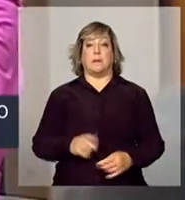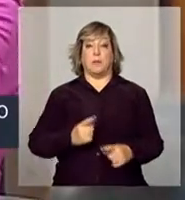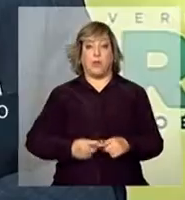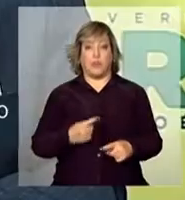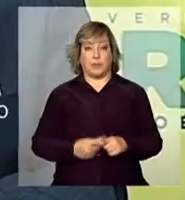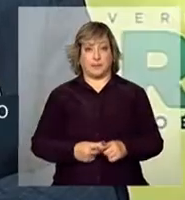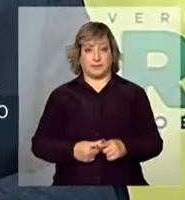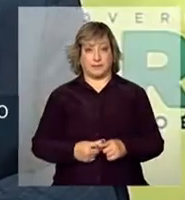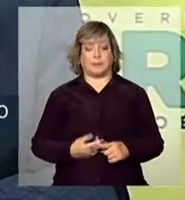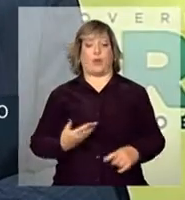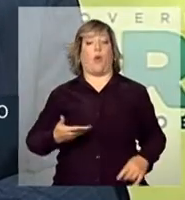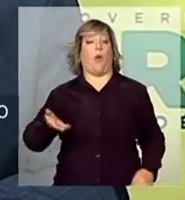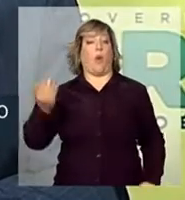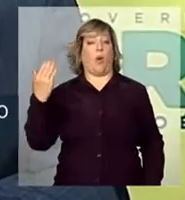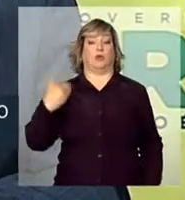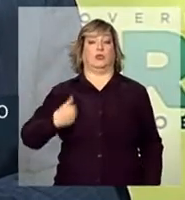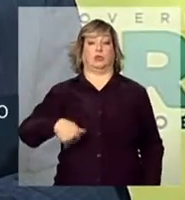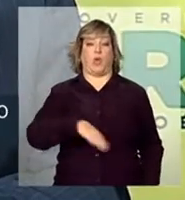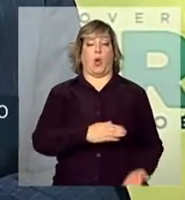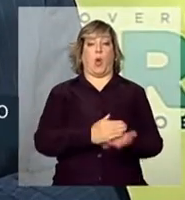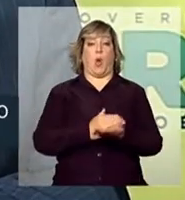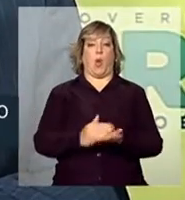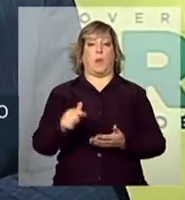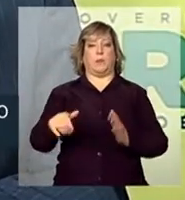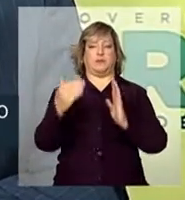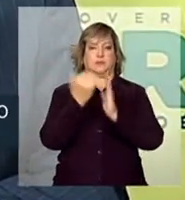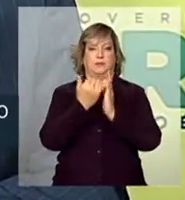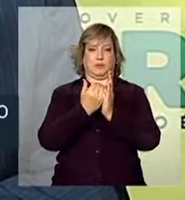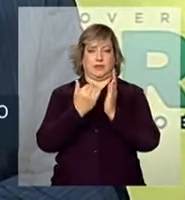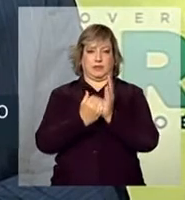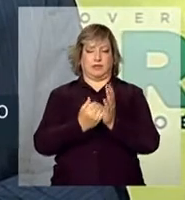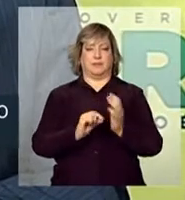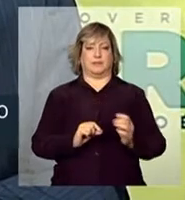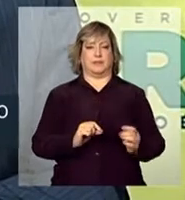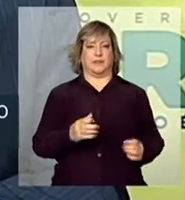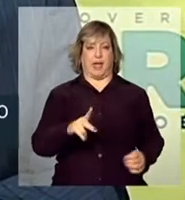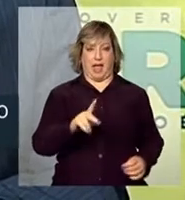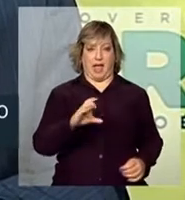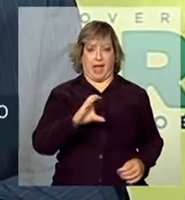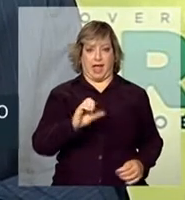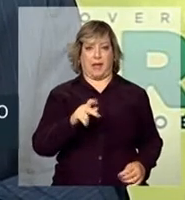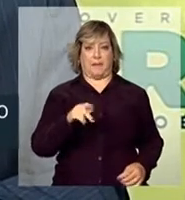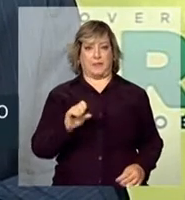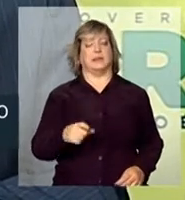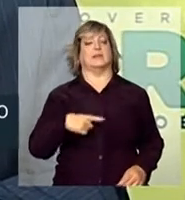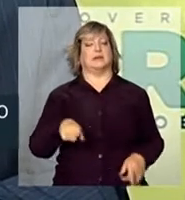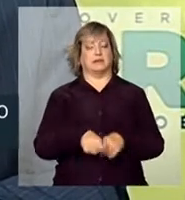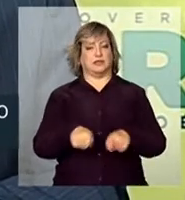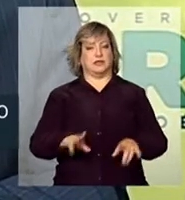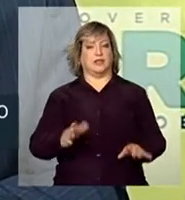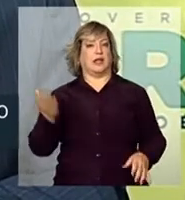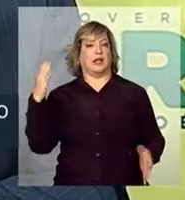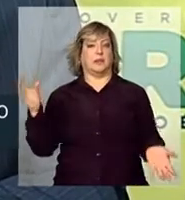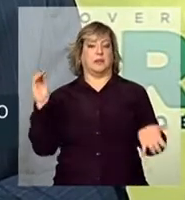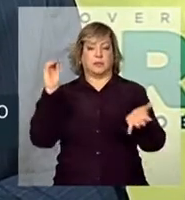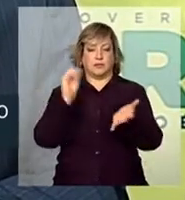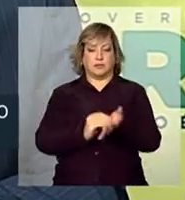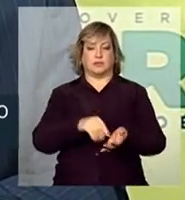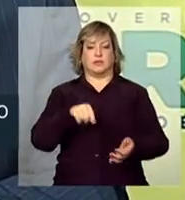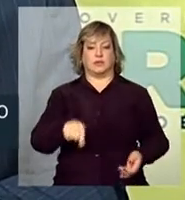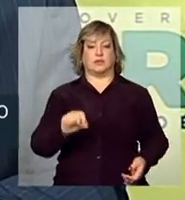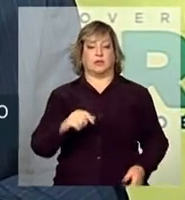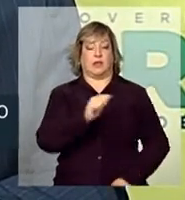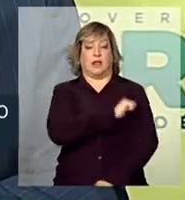início nós quando quando nós começamos o programa foi assim na Caps mas nós incluímos no primeiro momento os alunos do